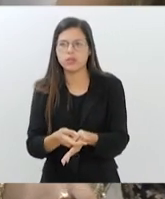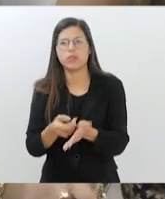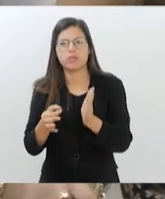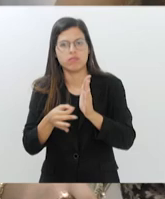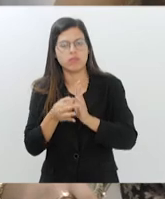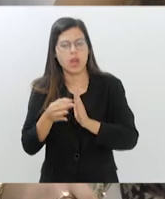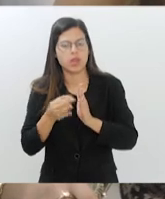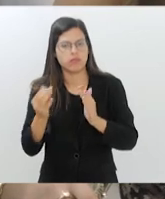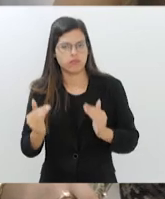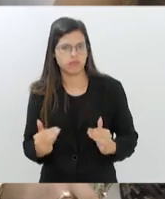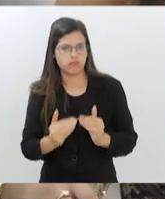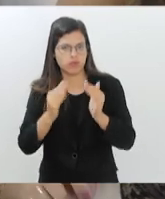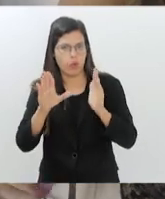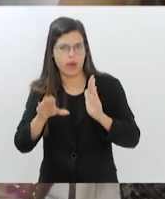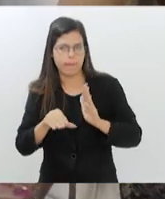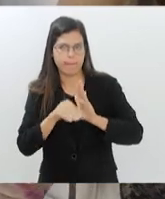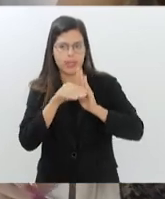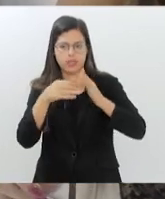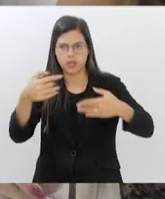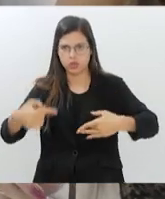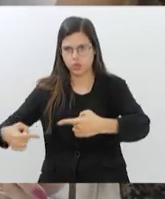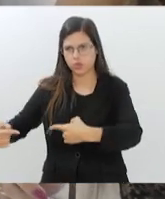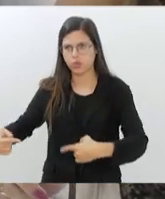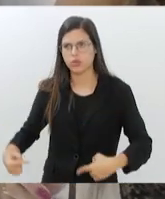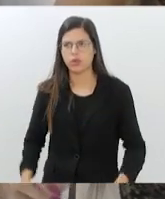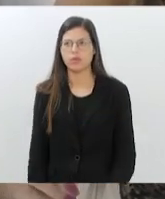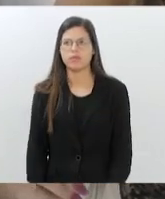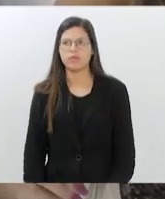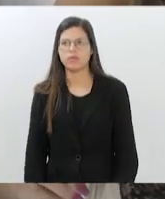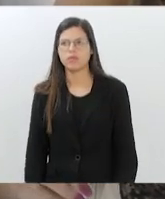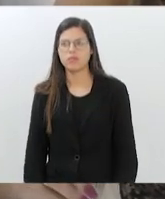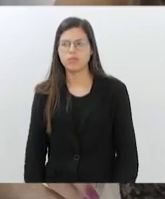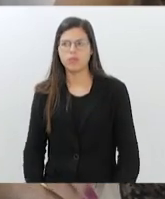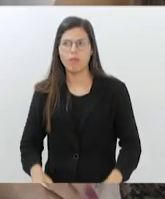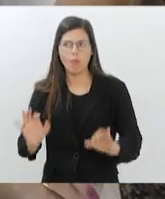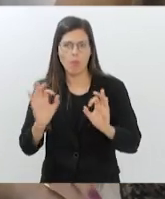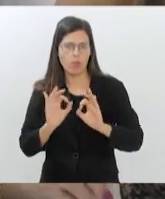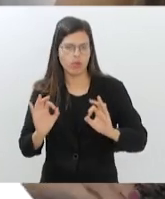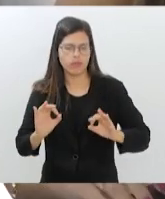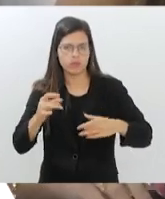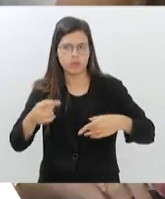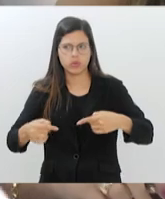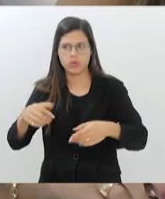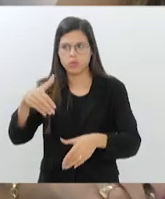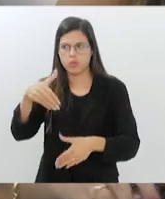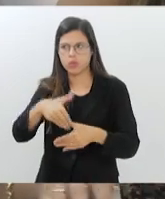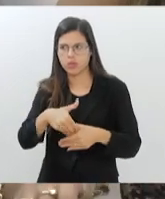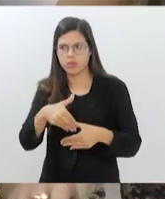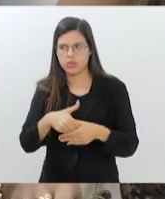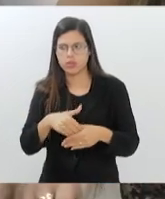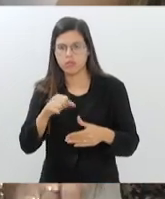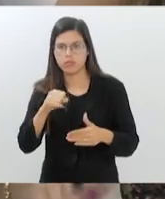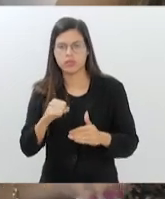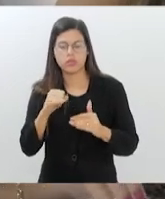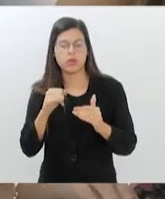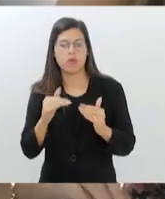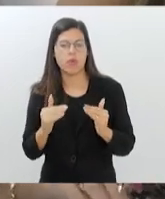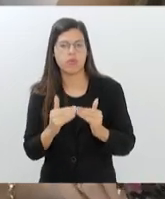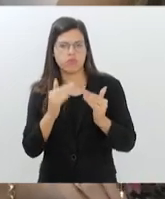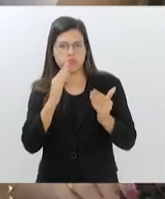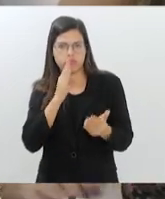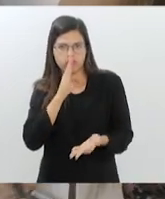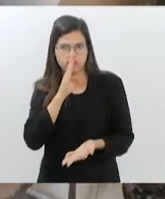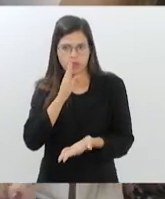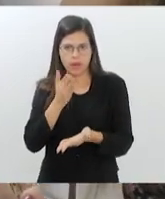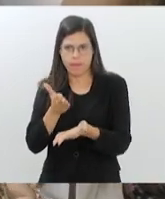favorável à emenda em discussão não havendo Quem Queira discutir em votação os senhores que aprovam permaneçam